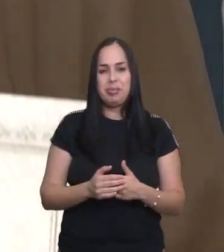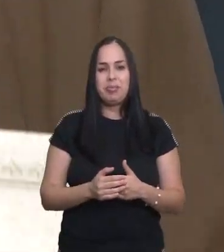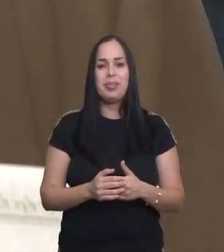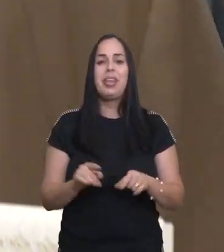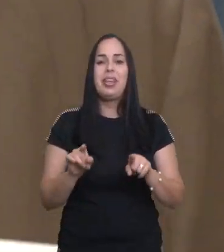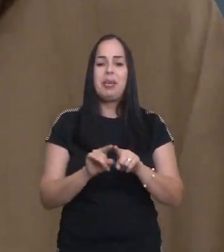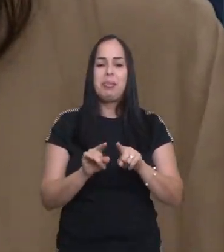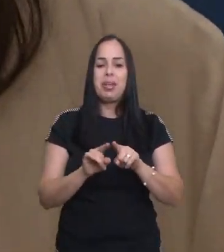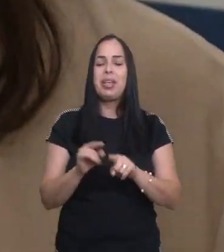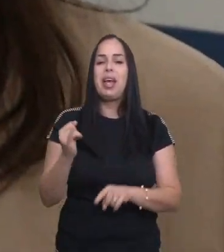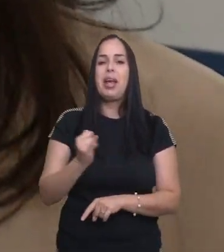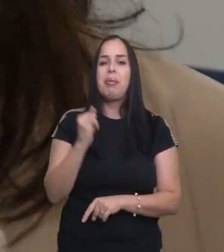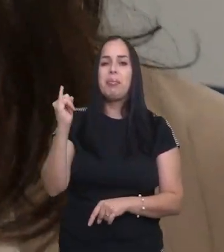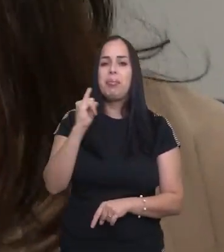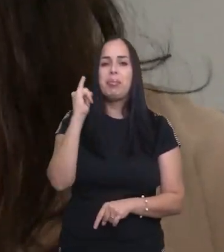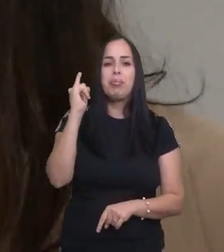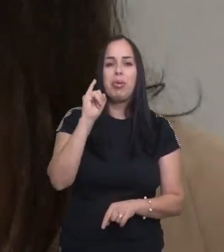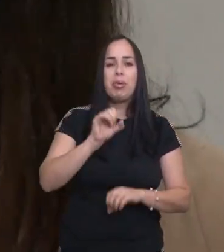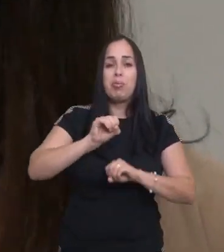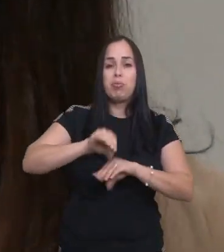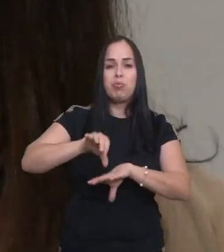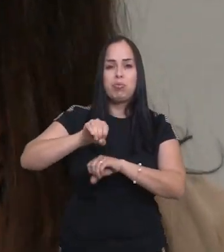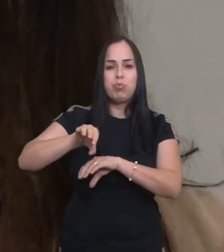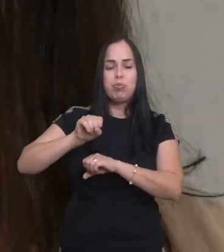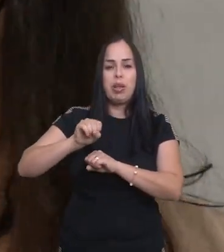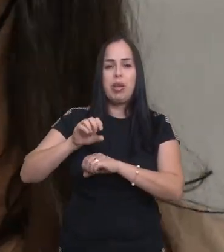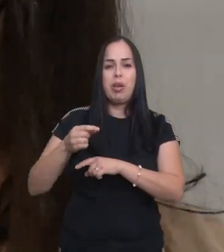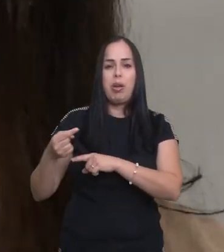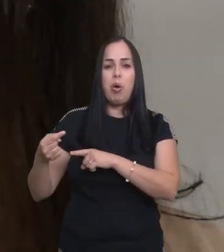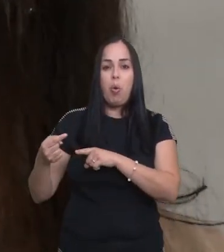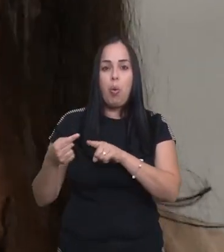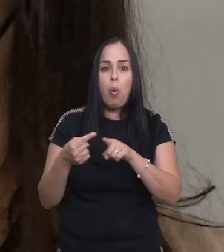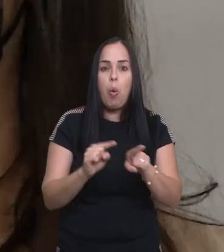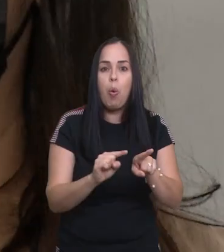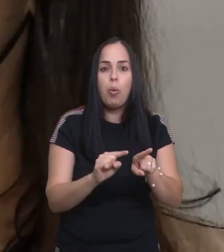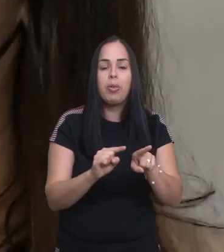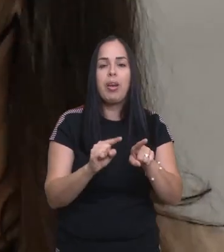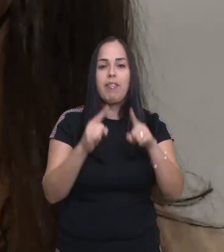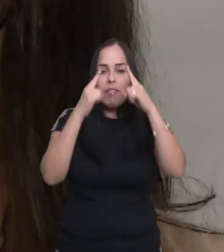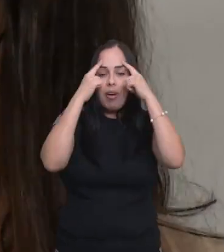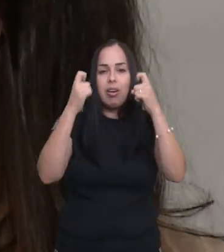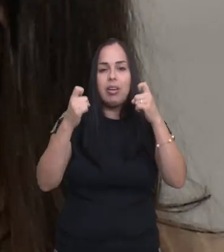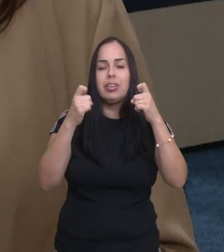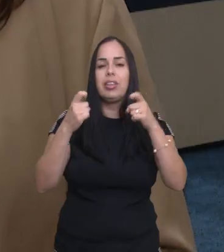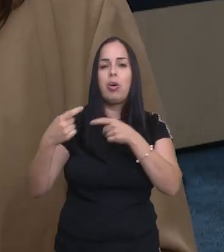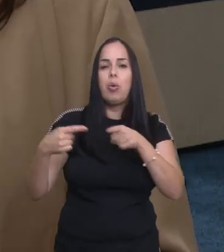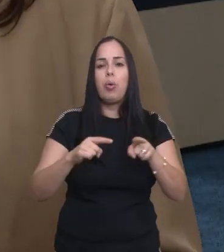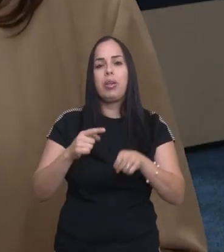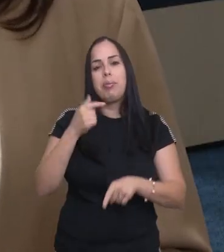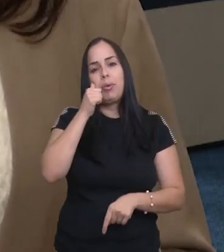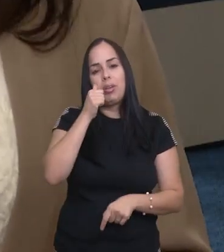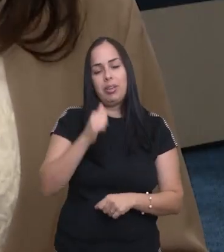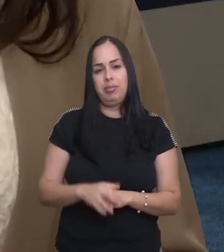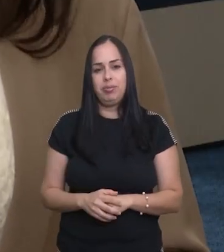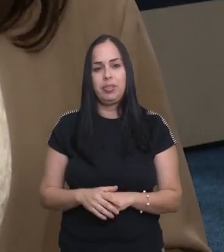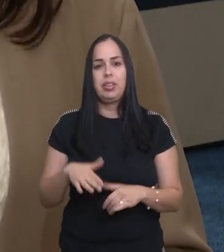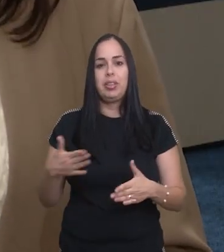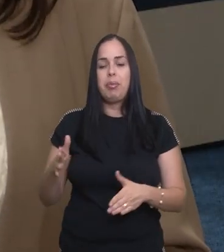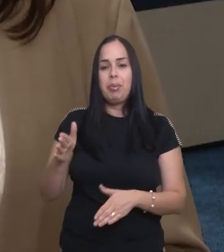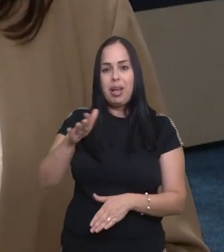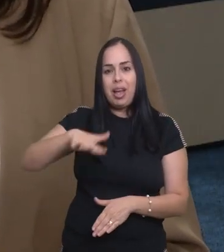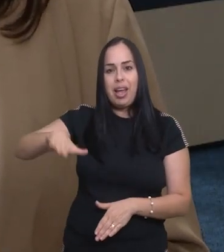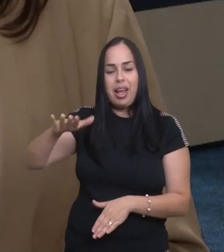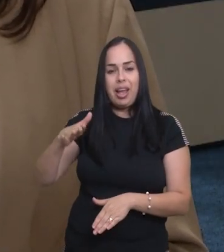público e destacou a importância da educação para combater a violência contra as mulheres. Para eles estar aqui